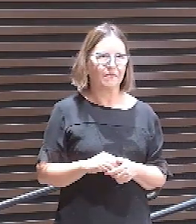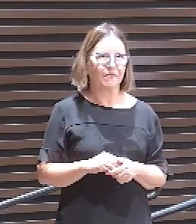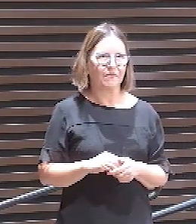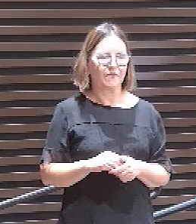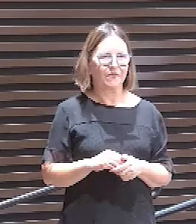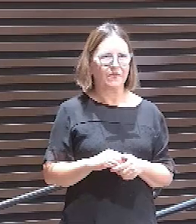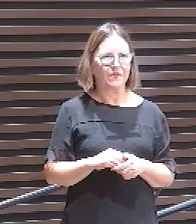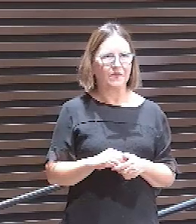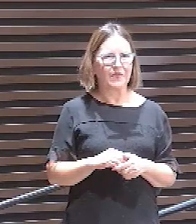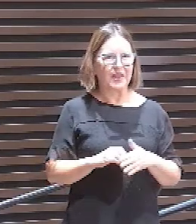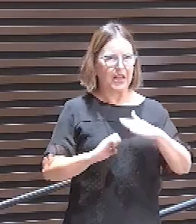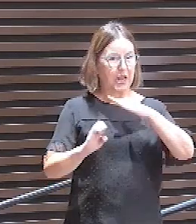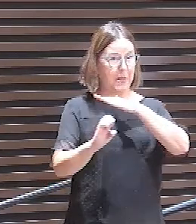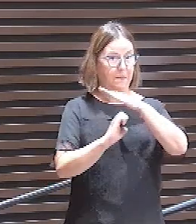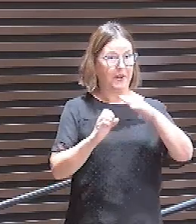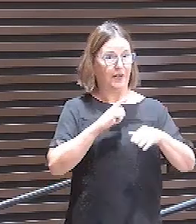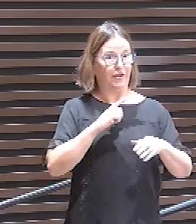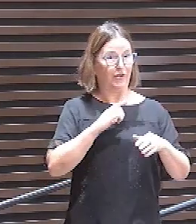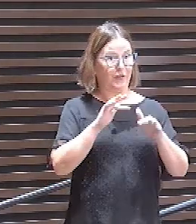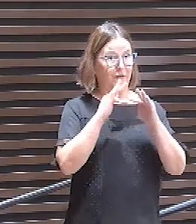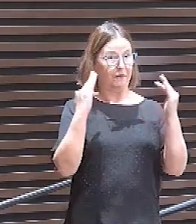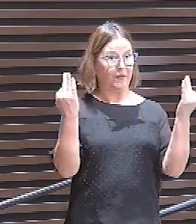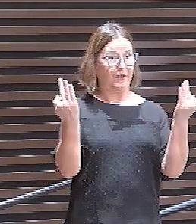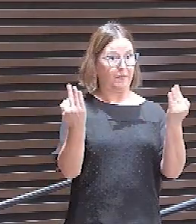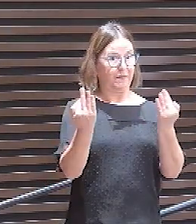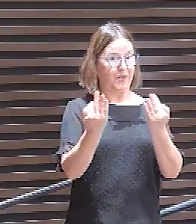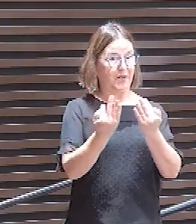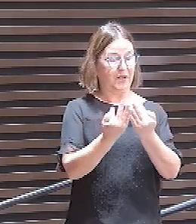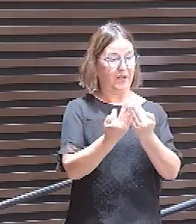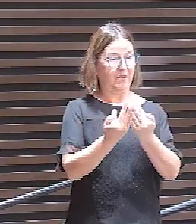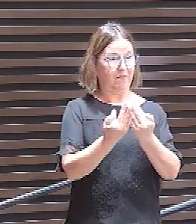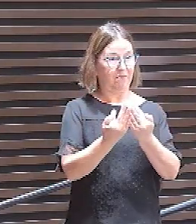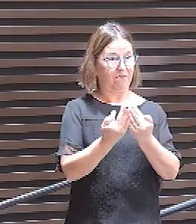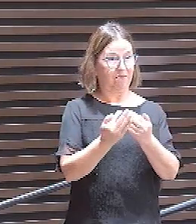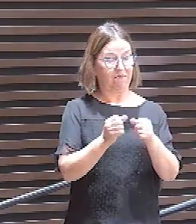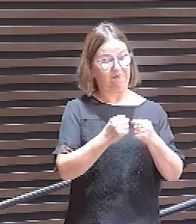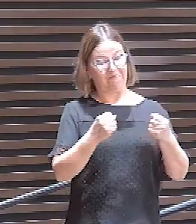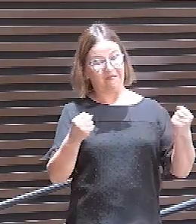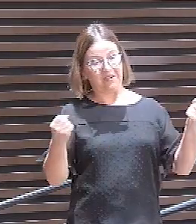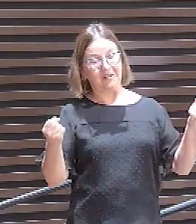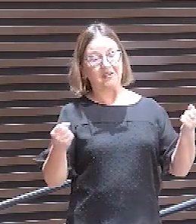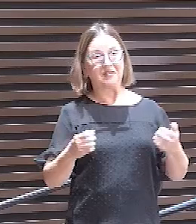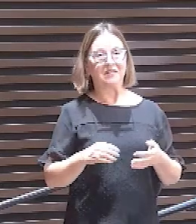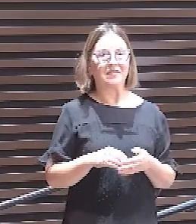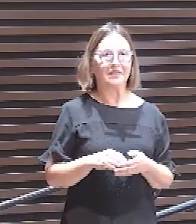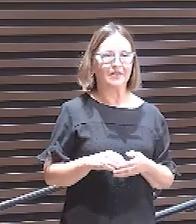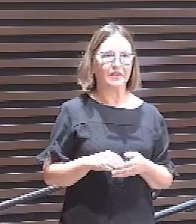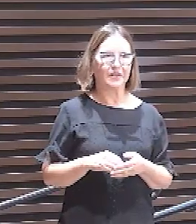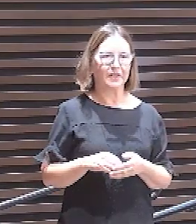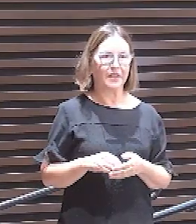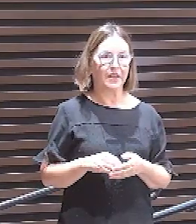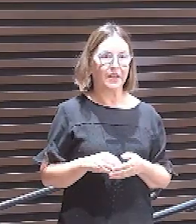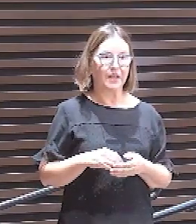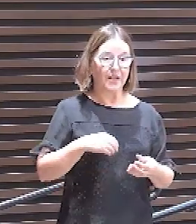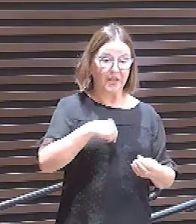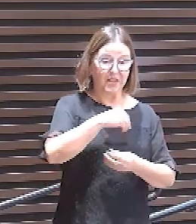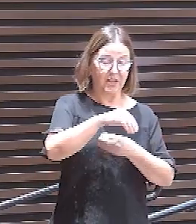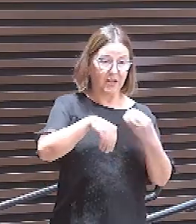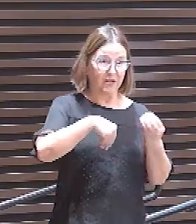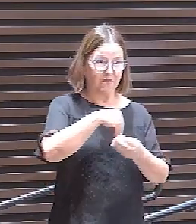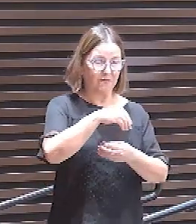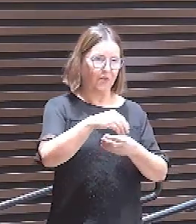família relativamente grande, e ele envolveu-se naquele movimento